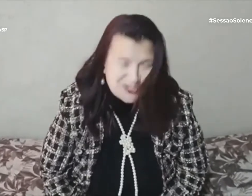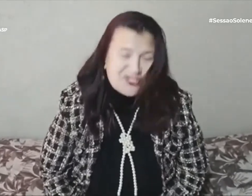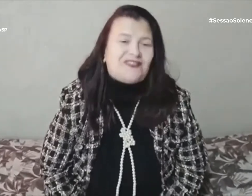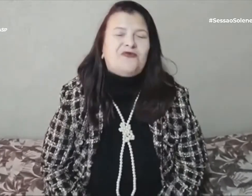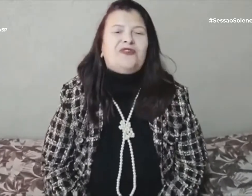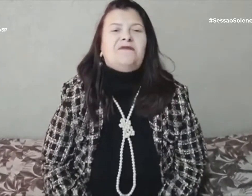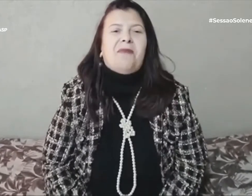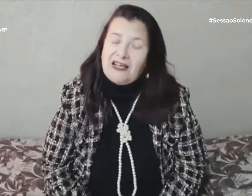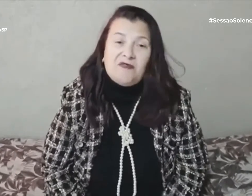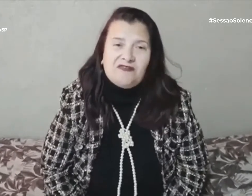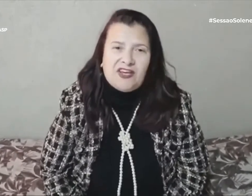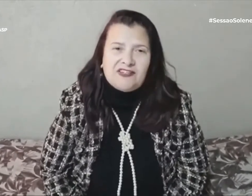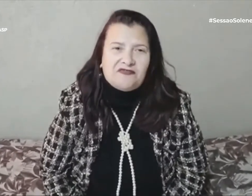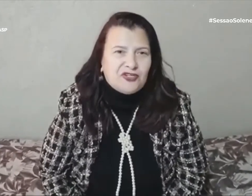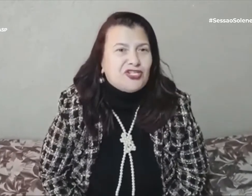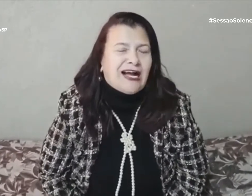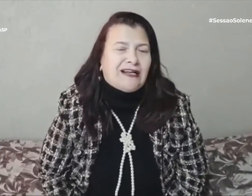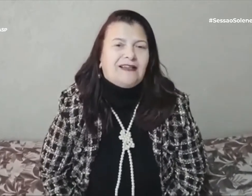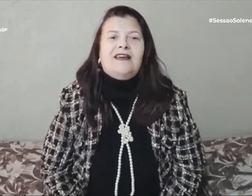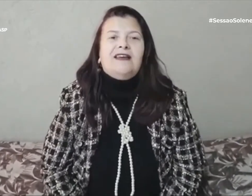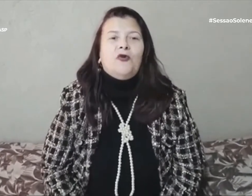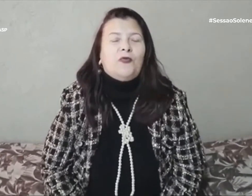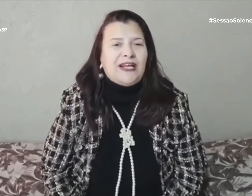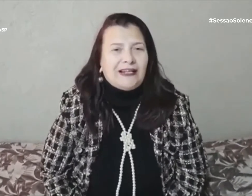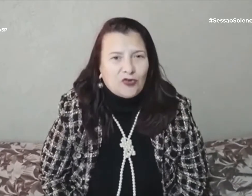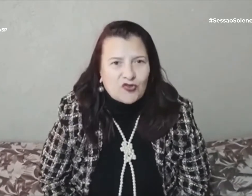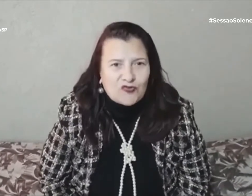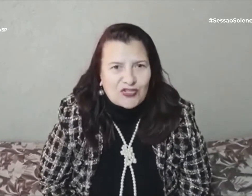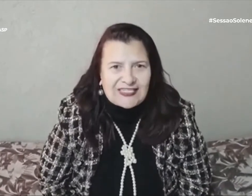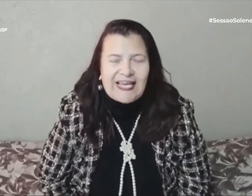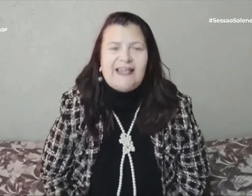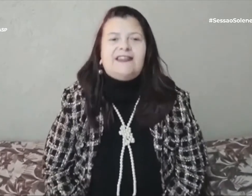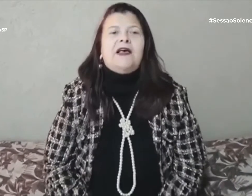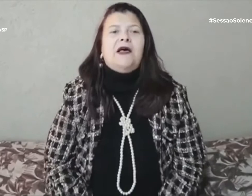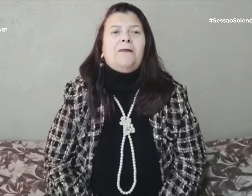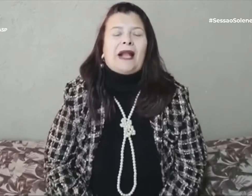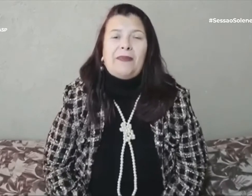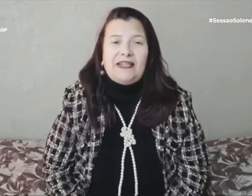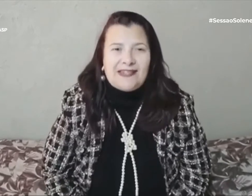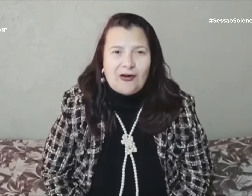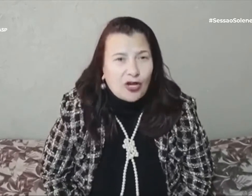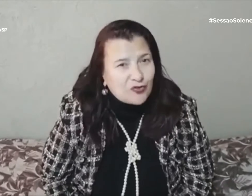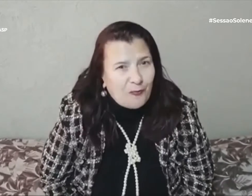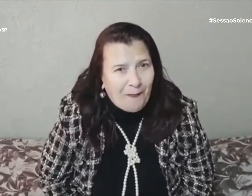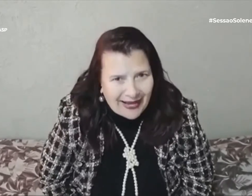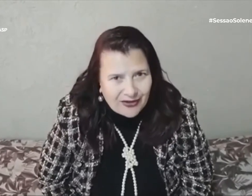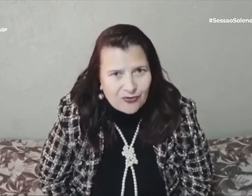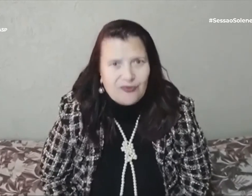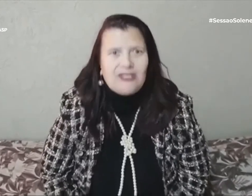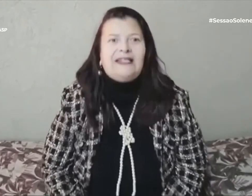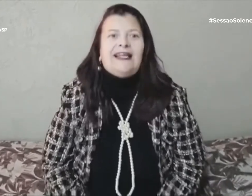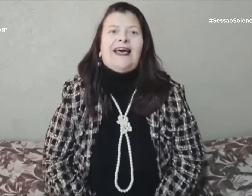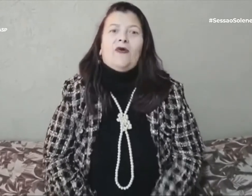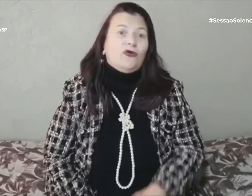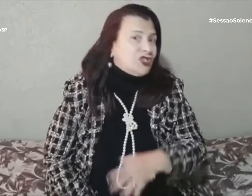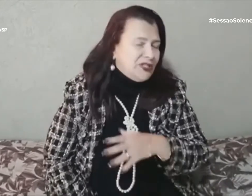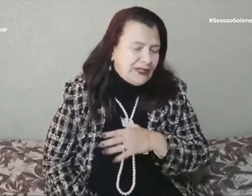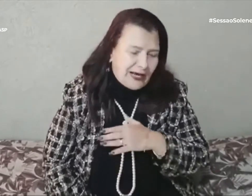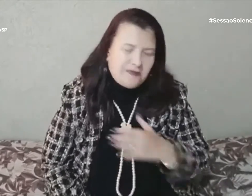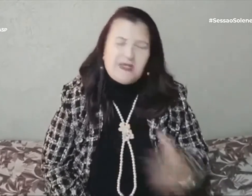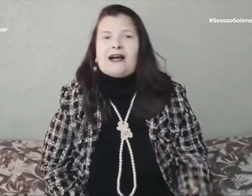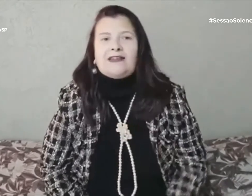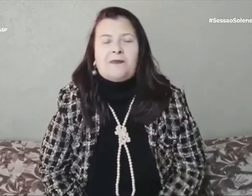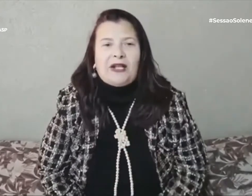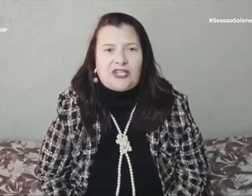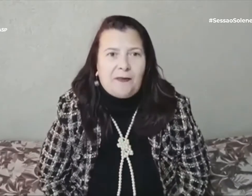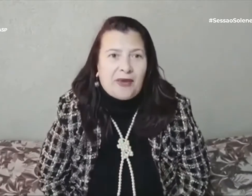que eu participo disso e mais uma vez eu fui indicada. Obrigada a todos vocês, parabenizar o nosso bairro, né,